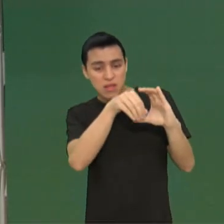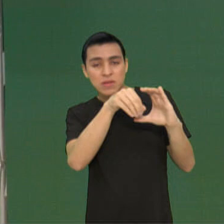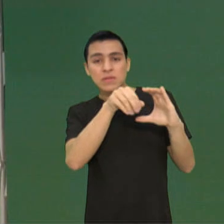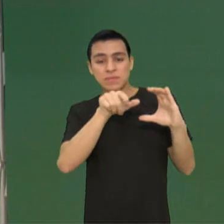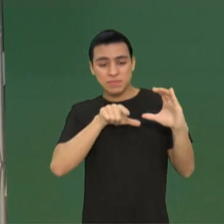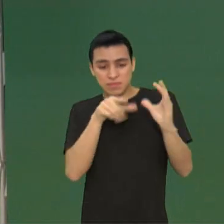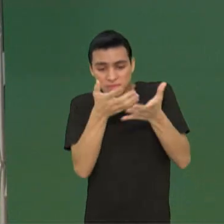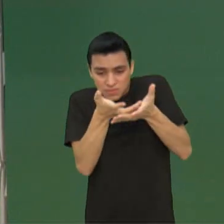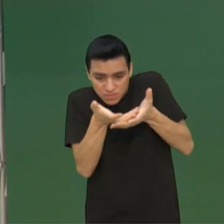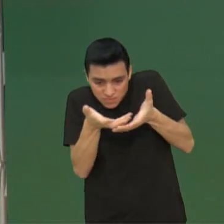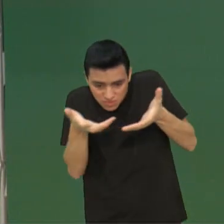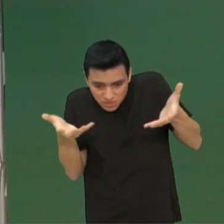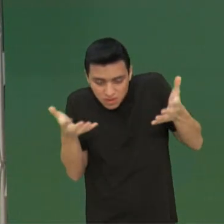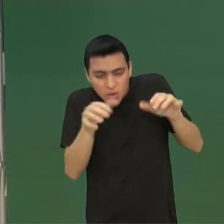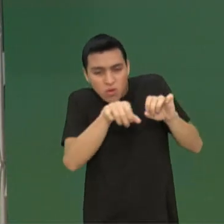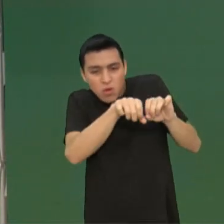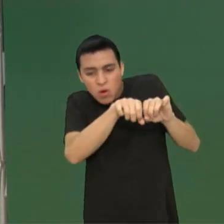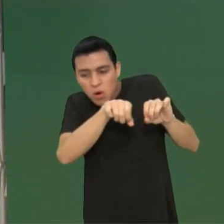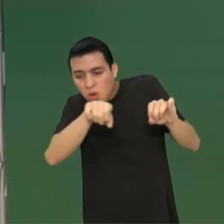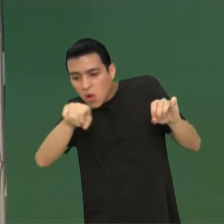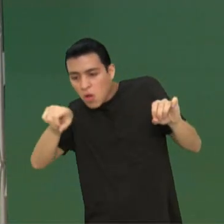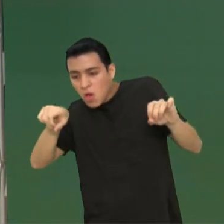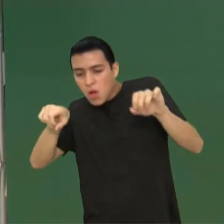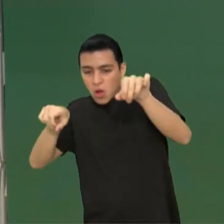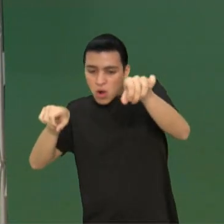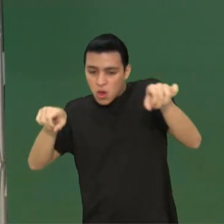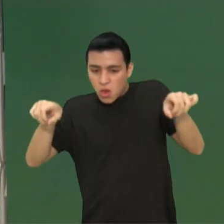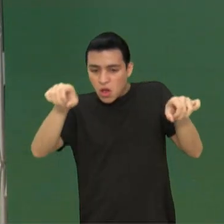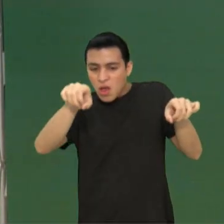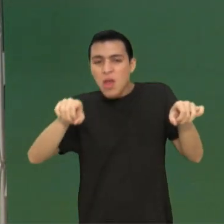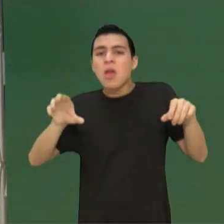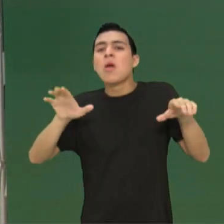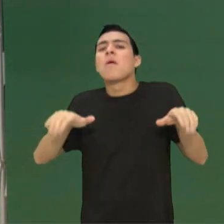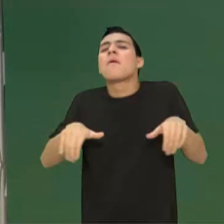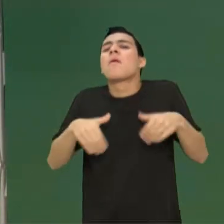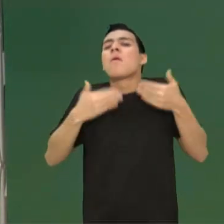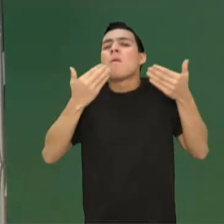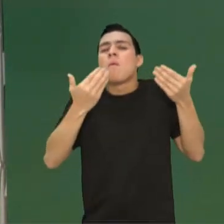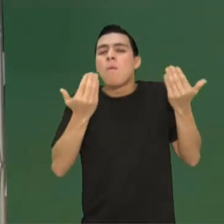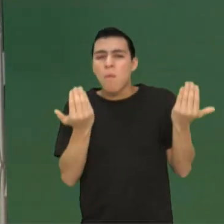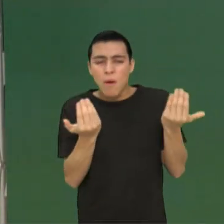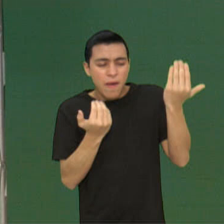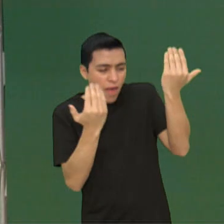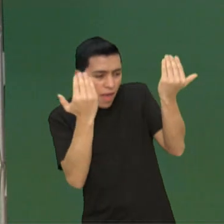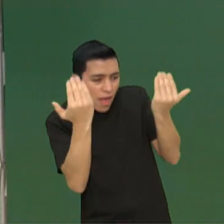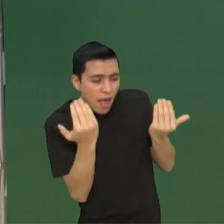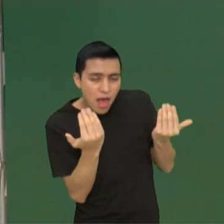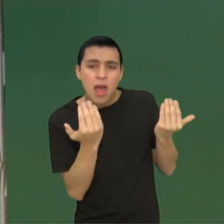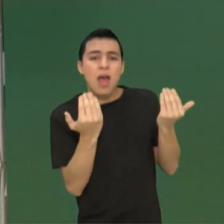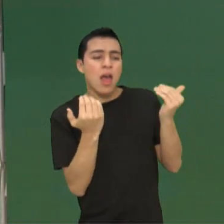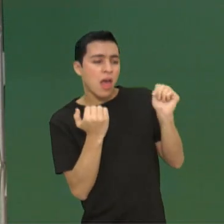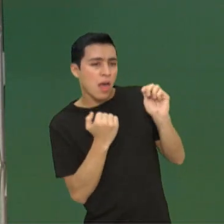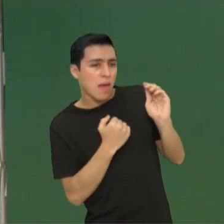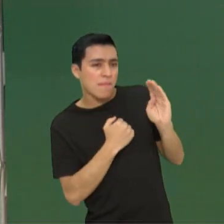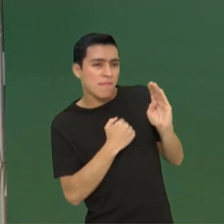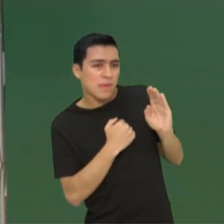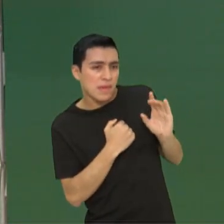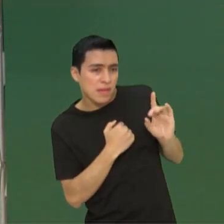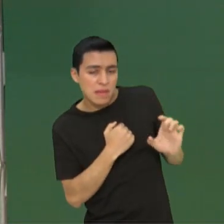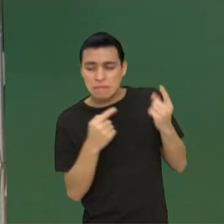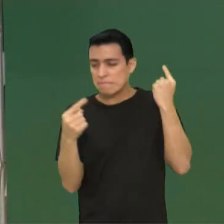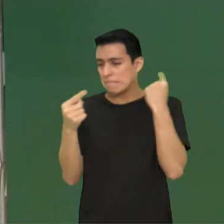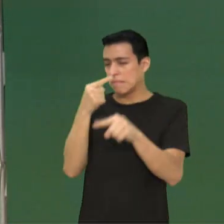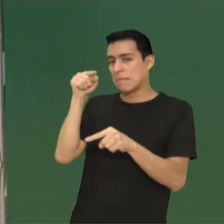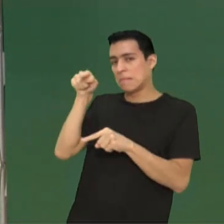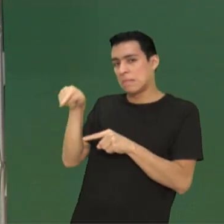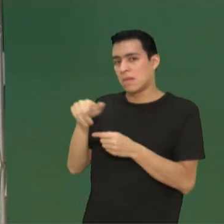rede de vesículas e túbulos. Analise as alternativas a seguir e marque uma função que não pode ser atribuída a essa